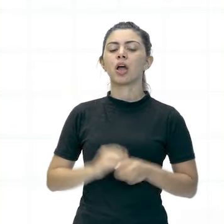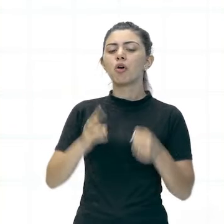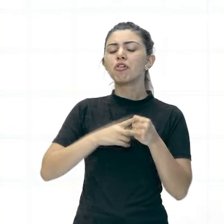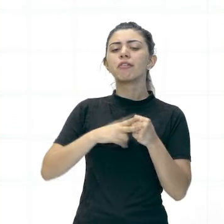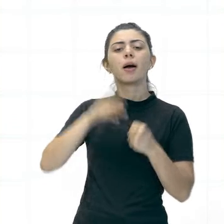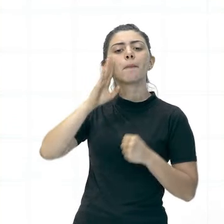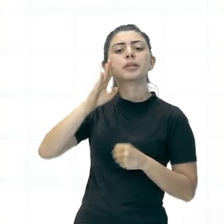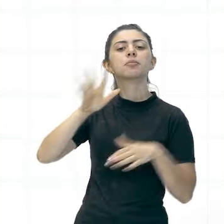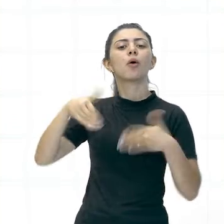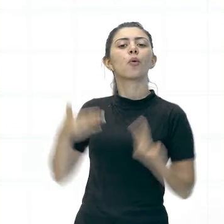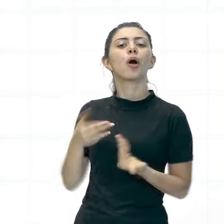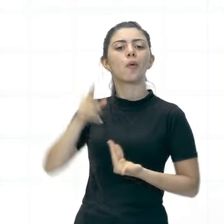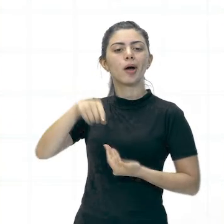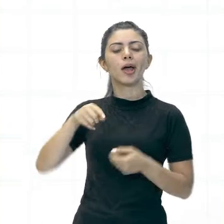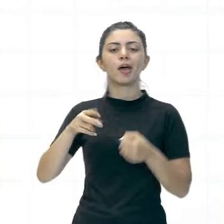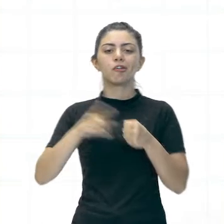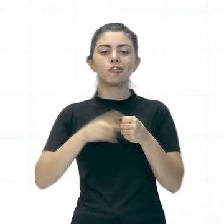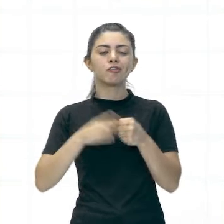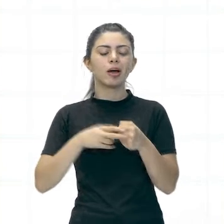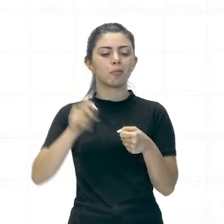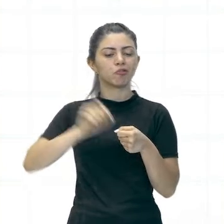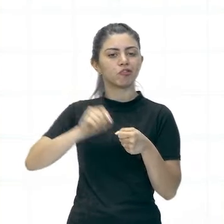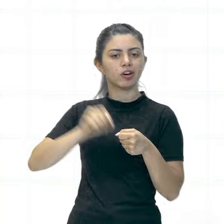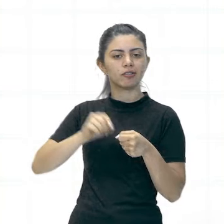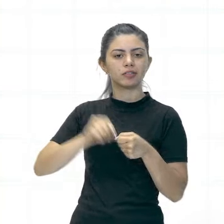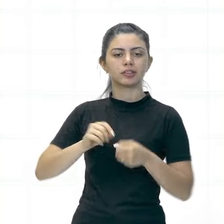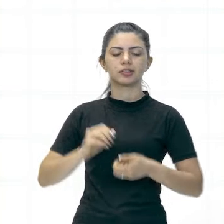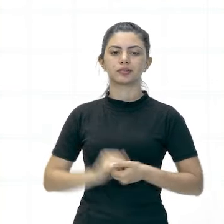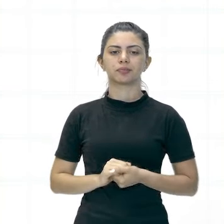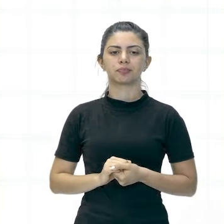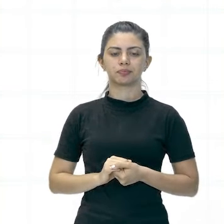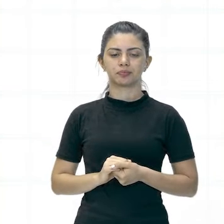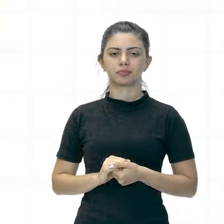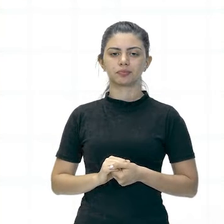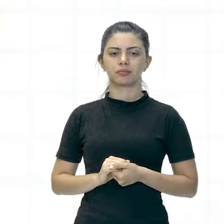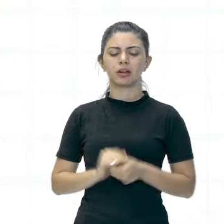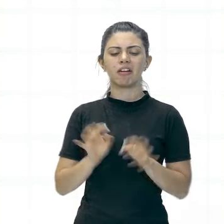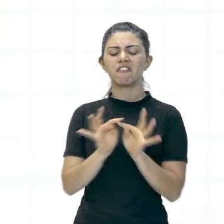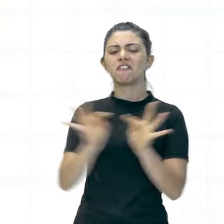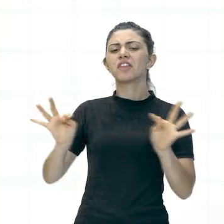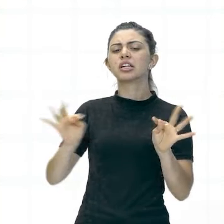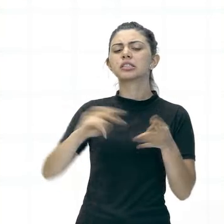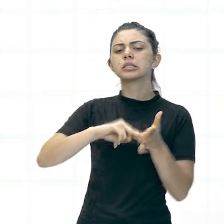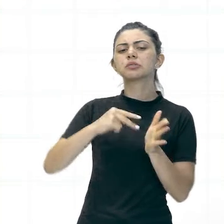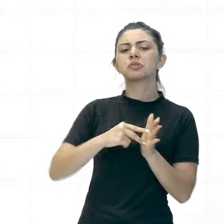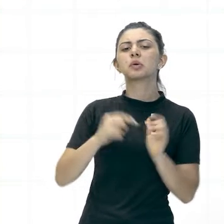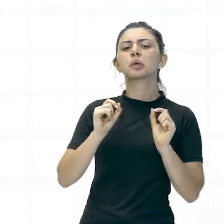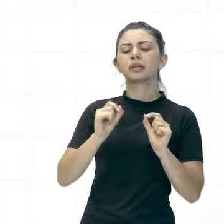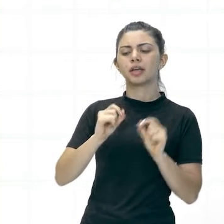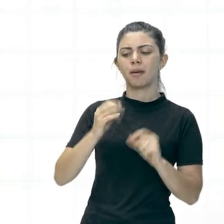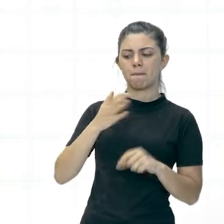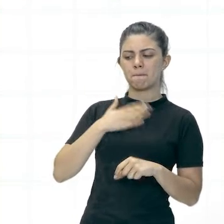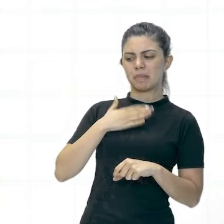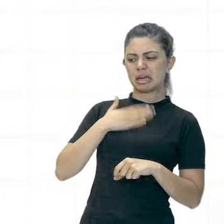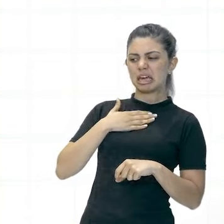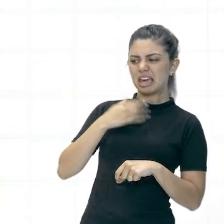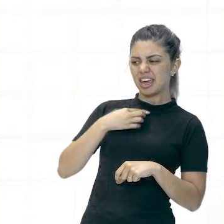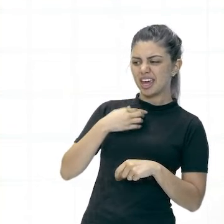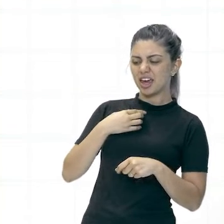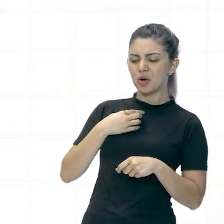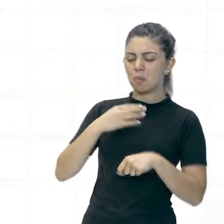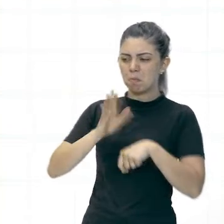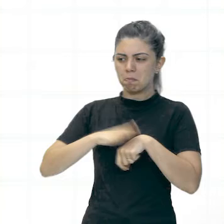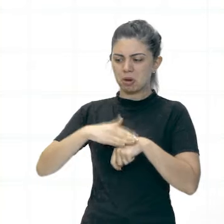está dizendo aí nessa frase? I didn't. Eu não fiz. Não é? O verbo do